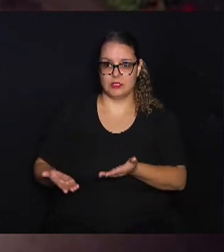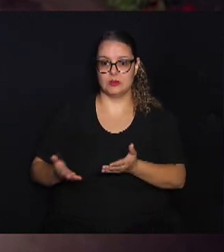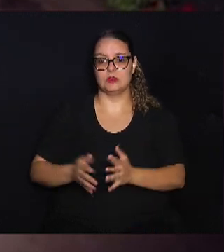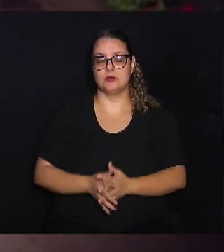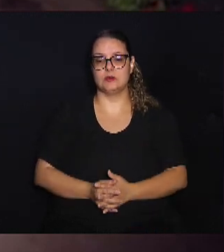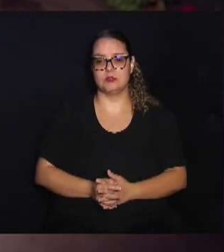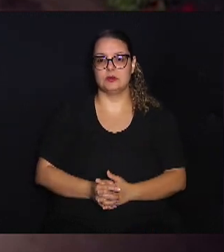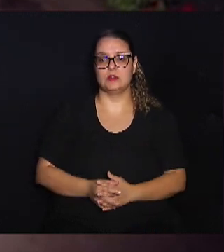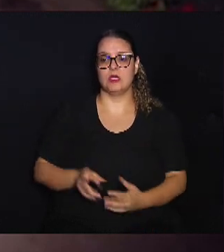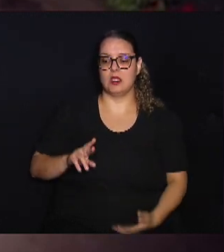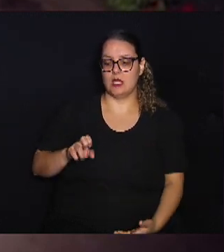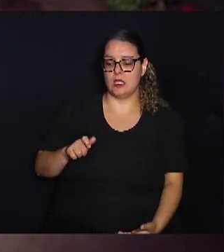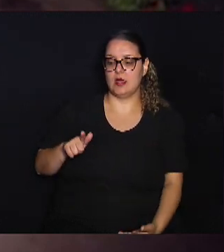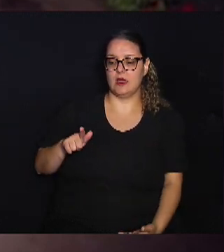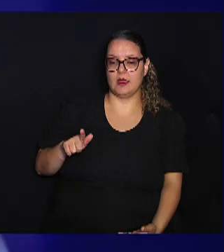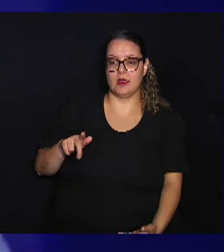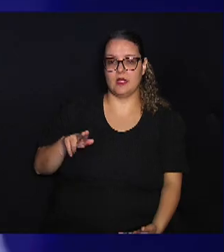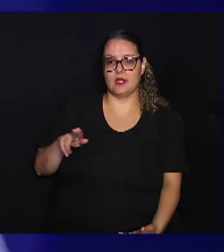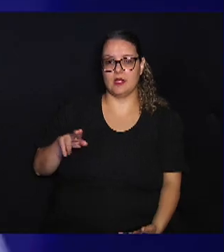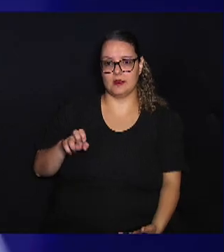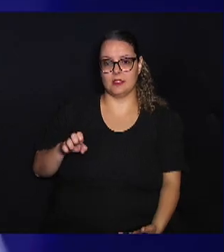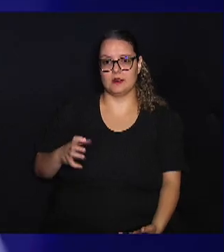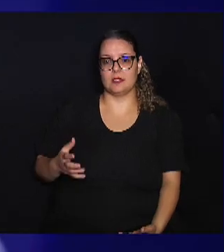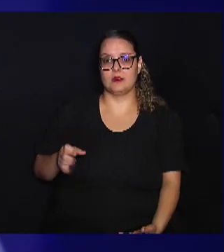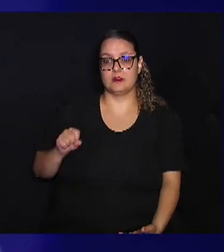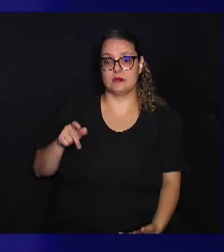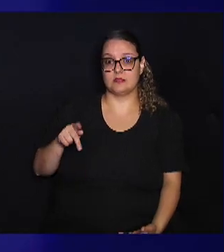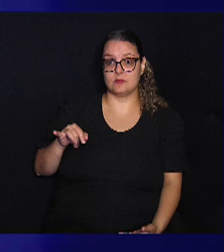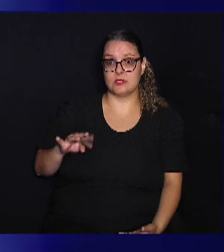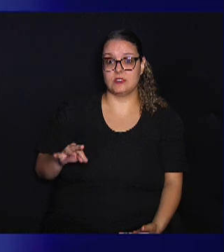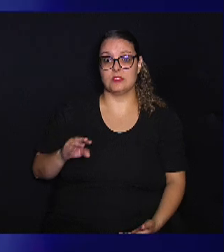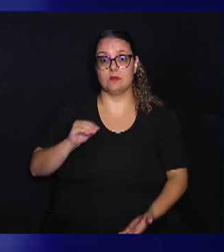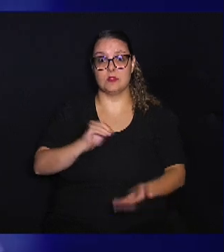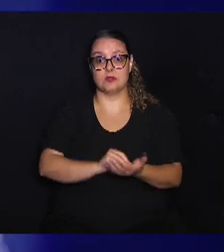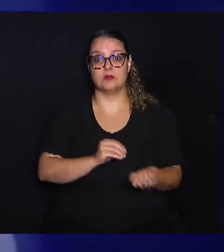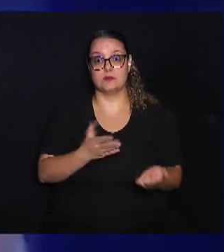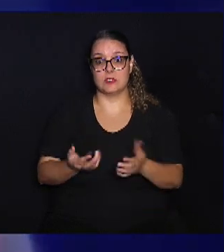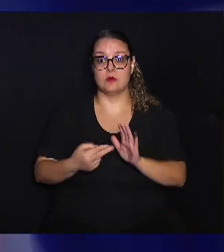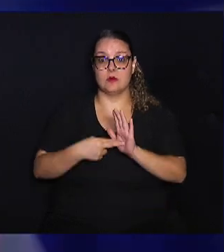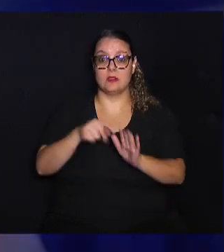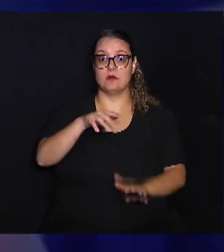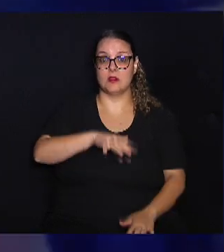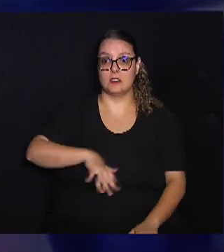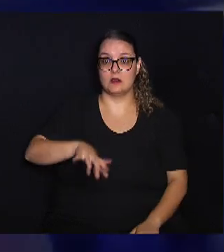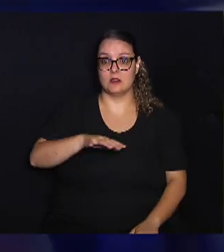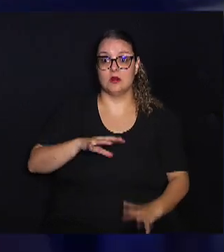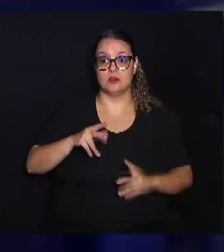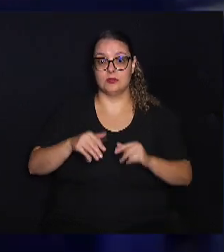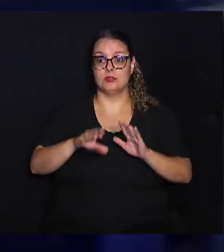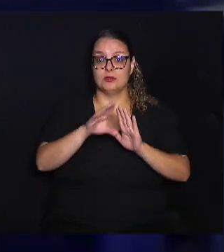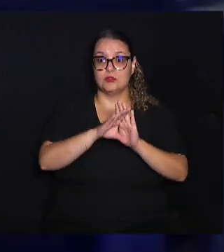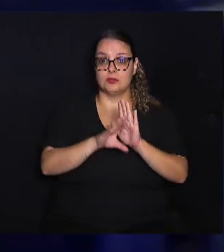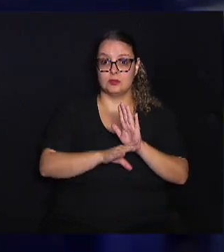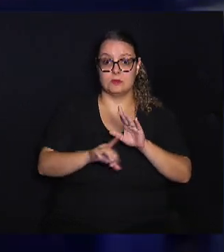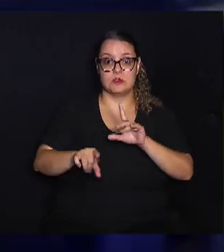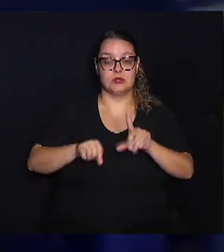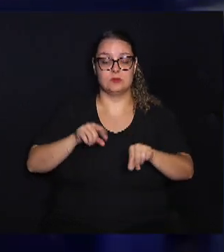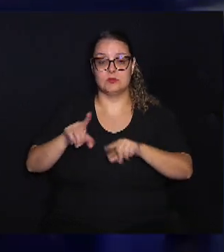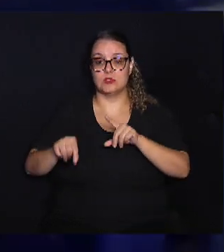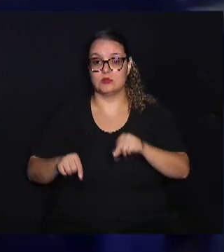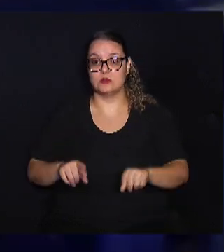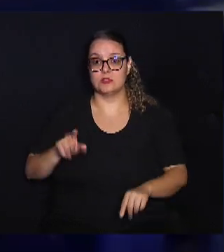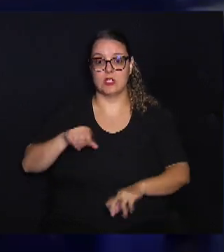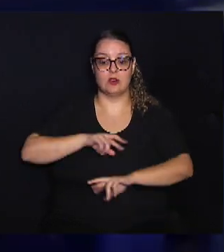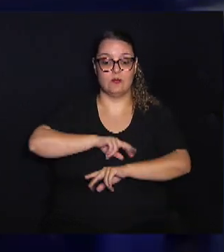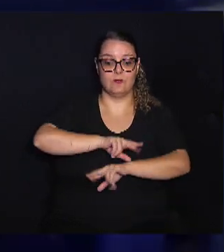do Reggae Spirit, né? É uma das últimas apresentações desse grupo, que é uma referência aqui também. E toda a programação selecionada, que aí são